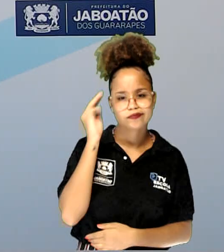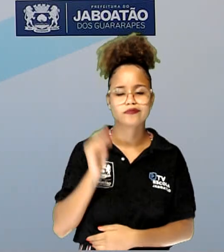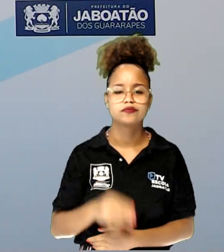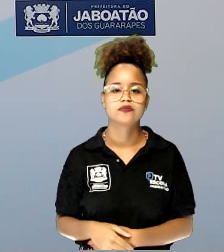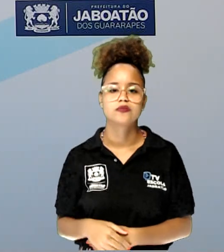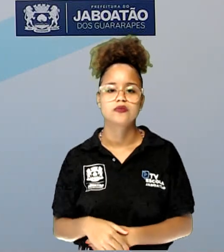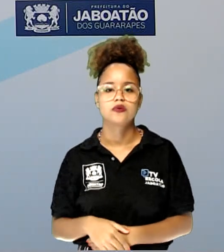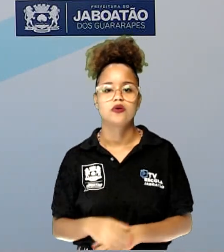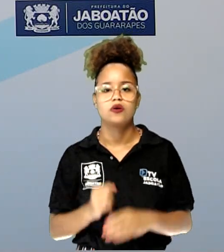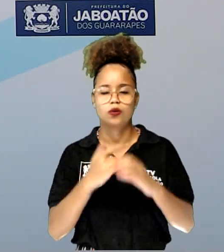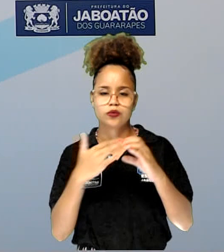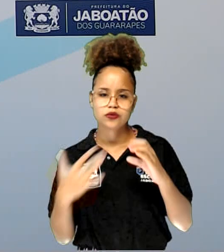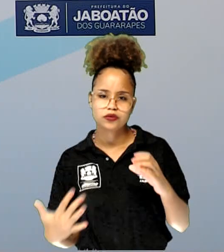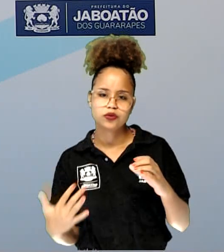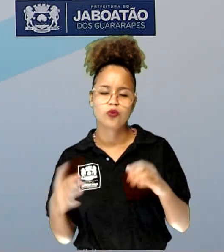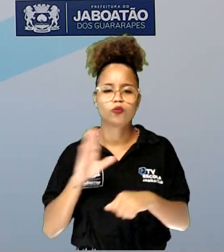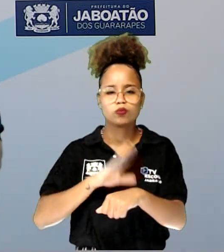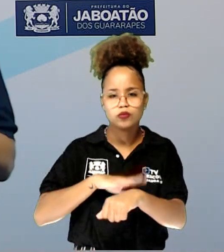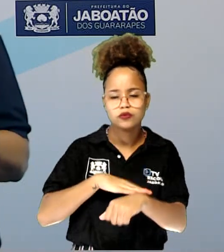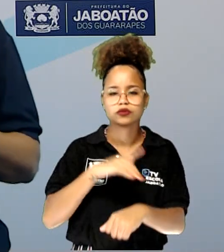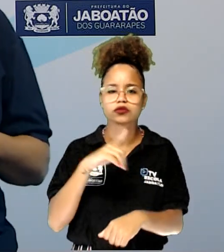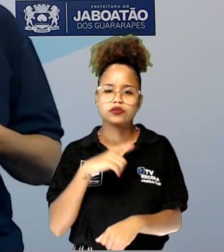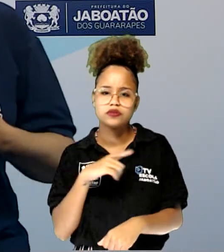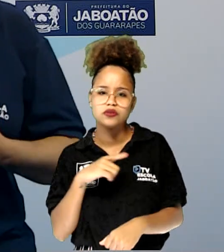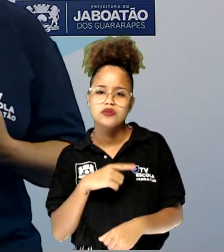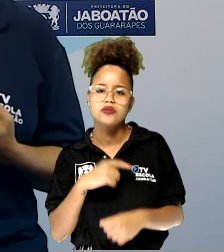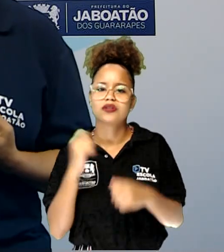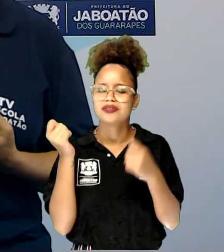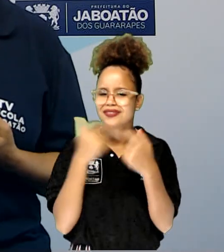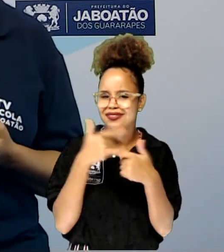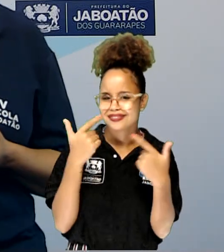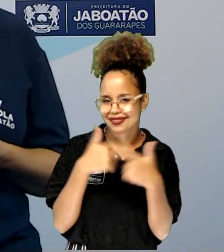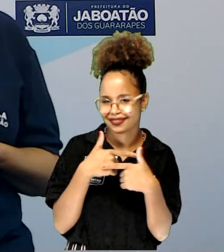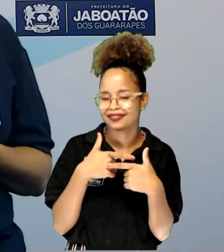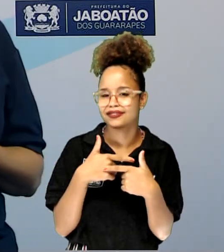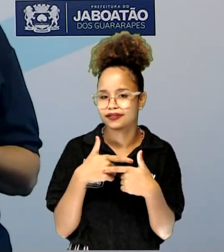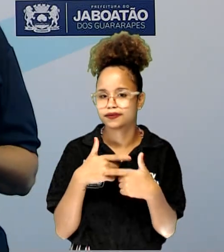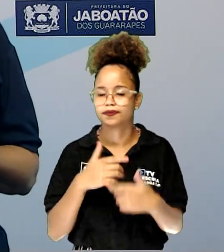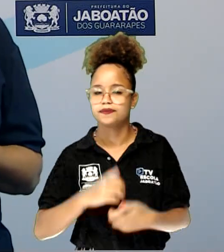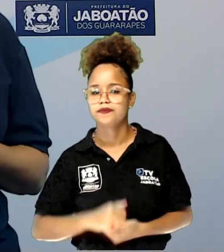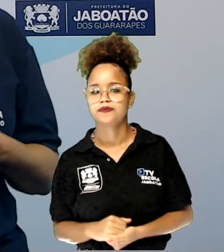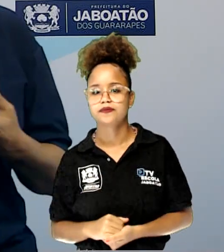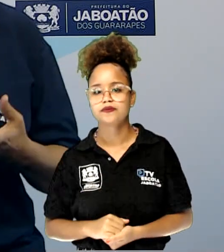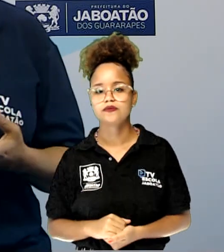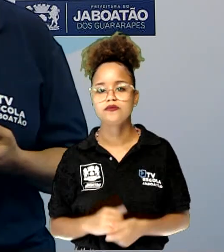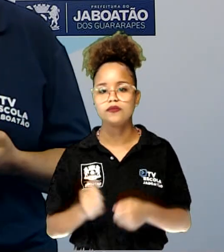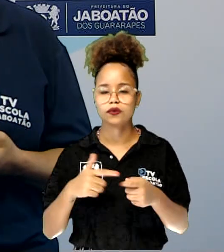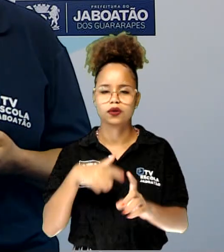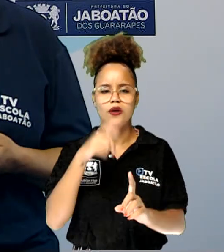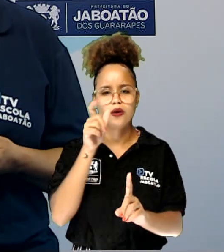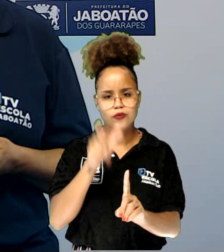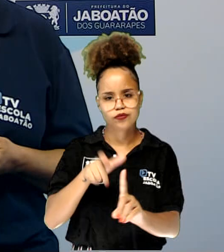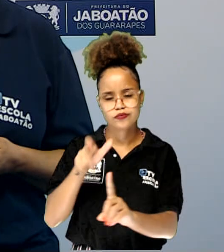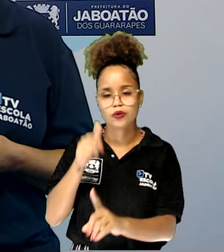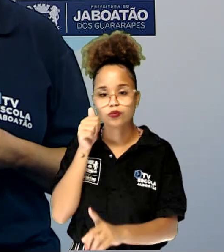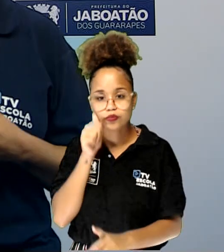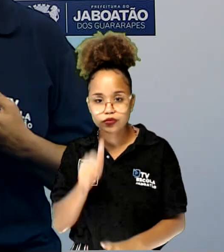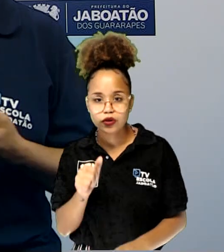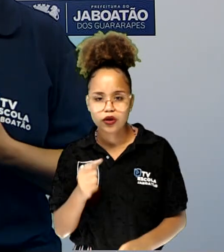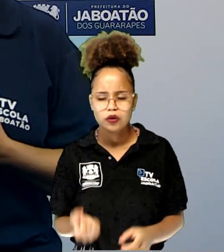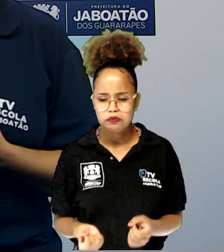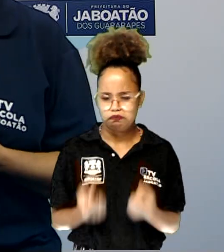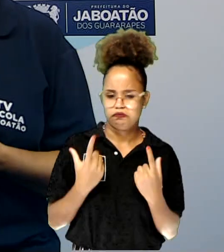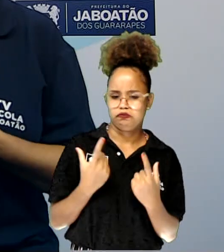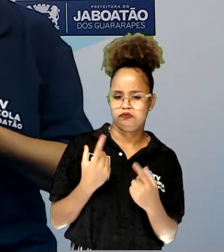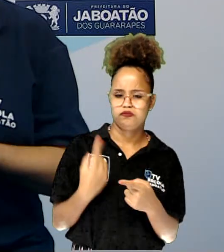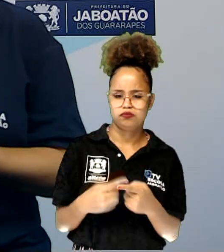das situações, de certa forma, constrangedora da estranha passageira, ela